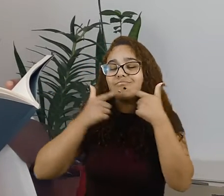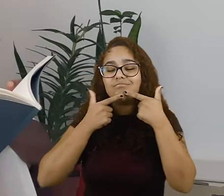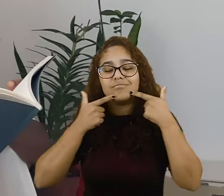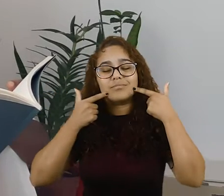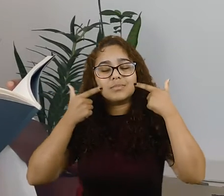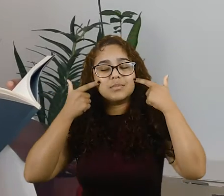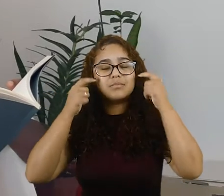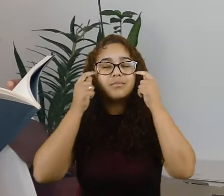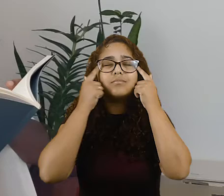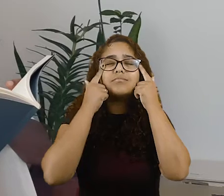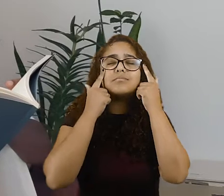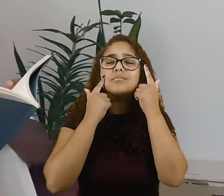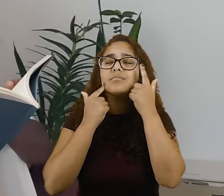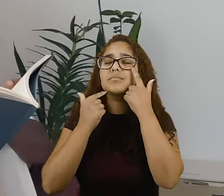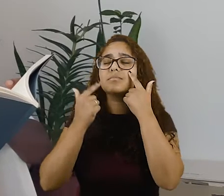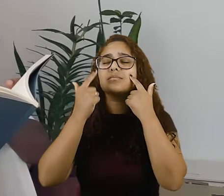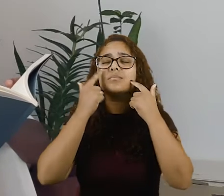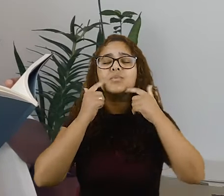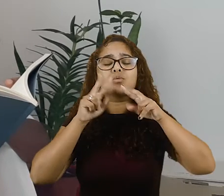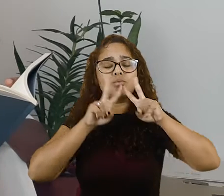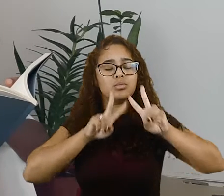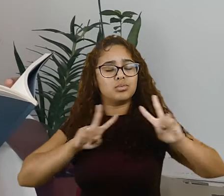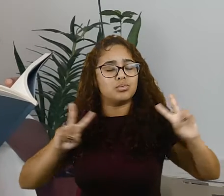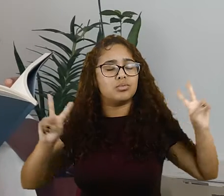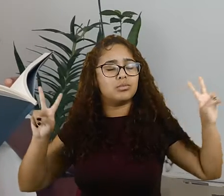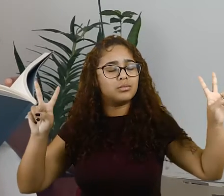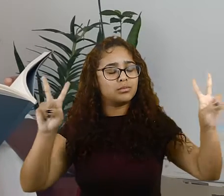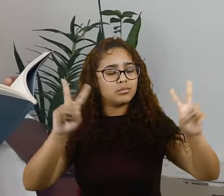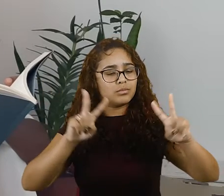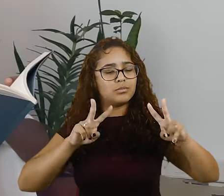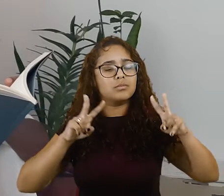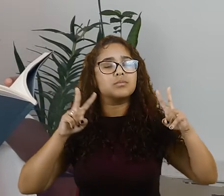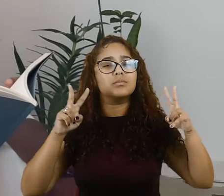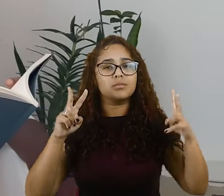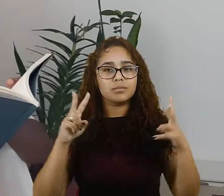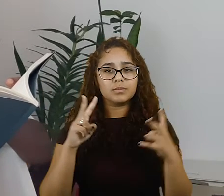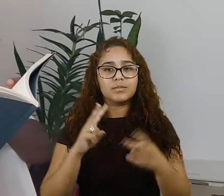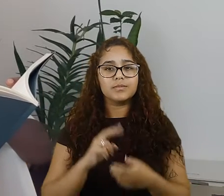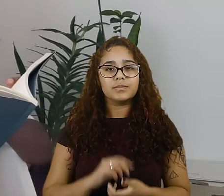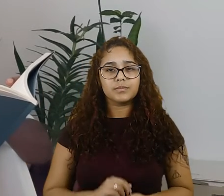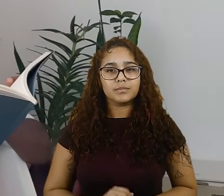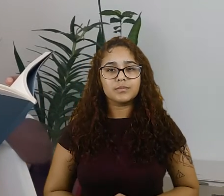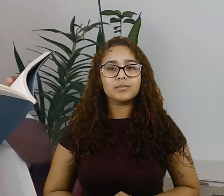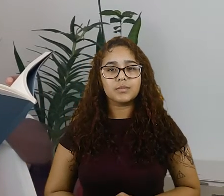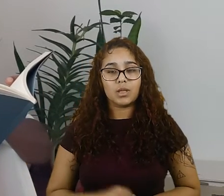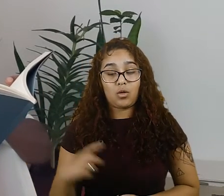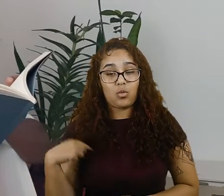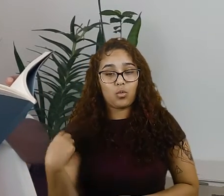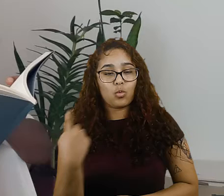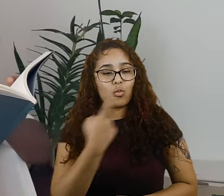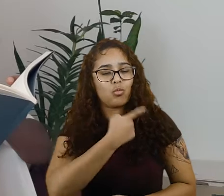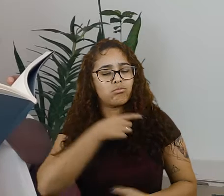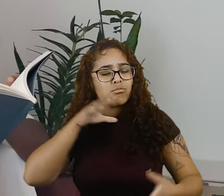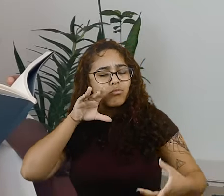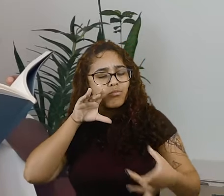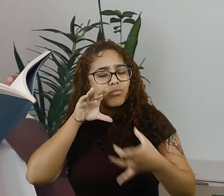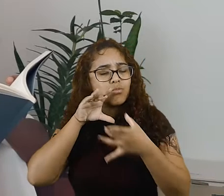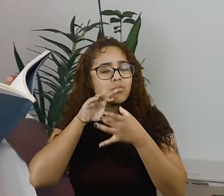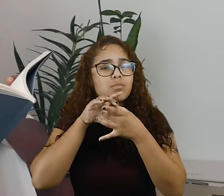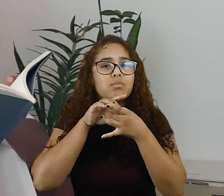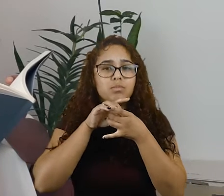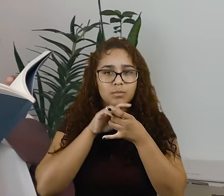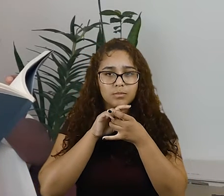verão, esta alegria descortinada e estes olhos de lágrima e brisa, mais seremos um para o outro, e